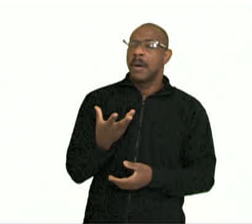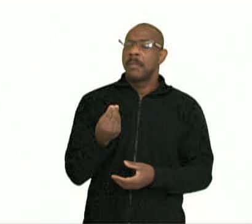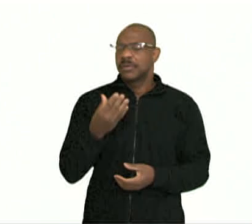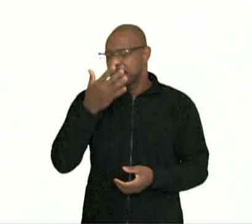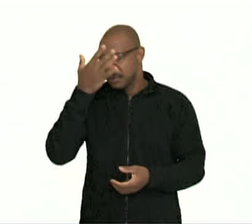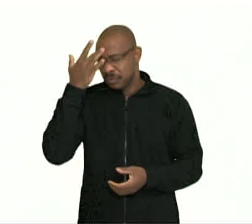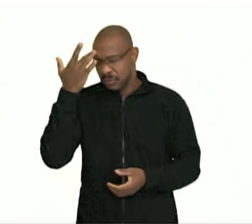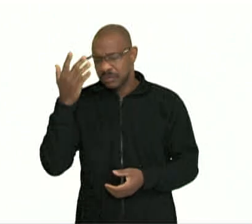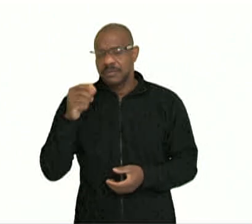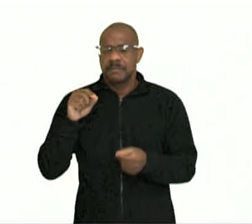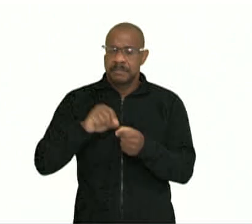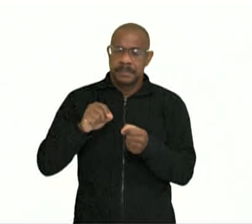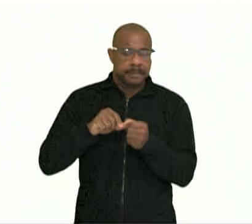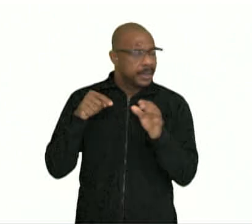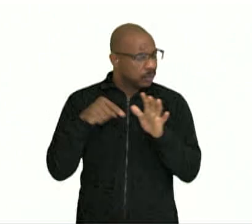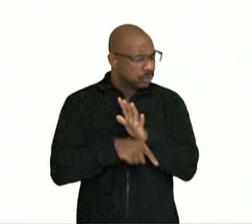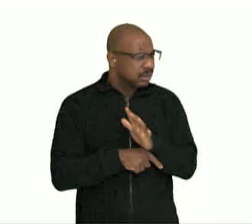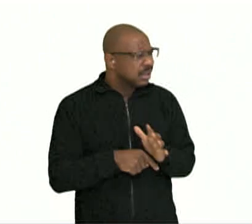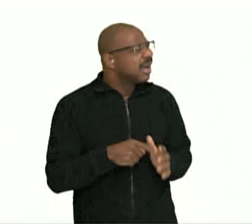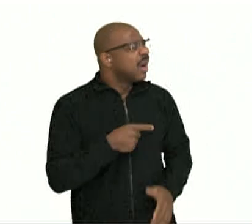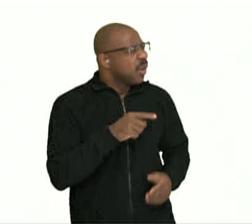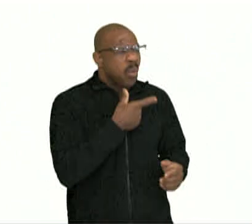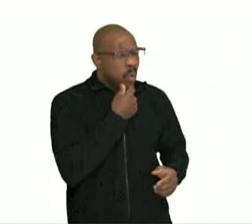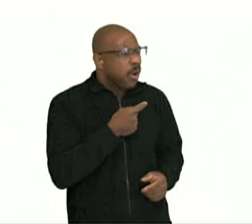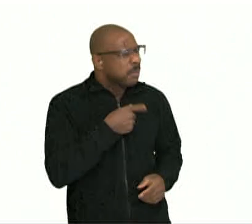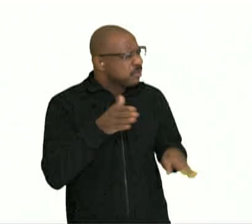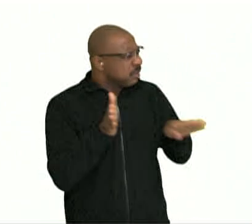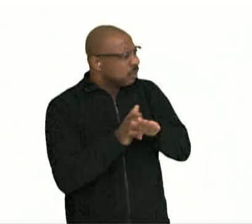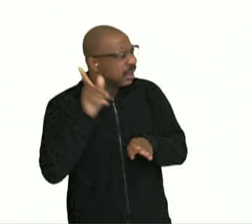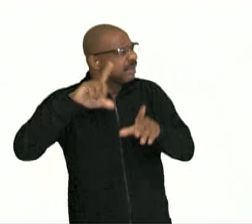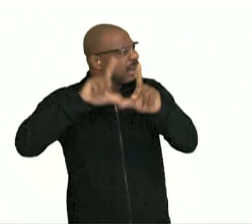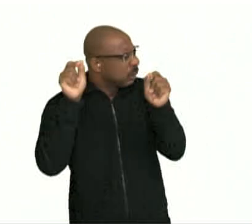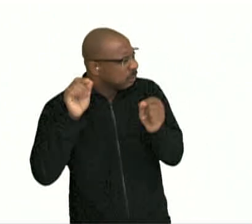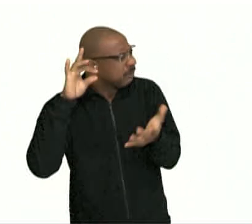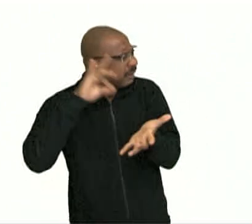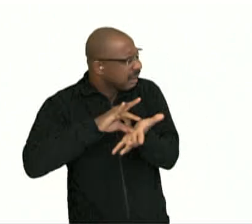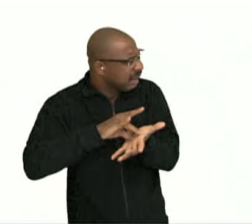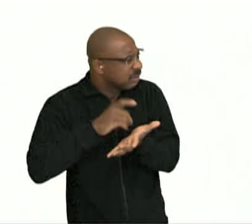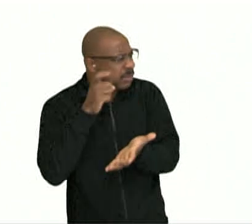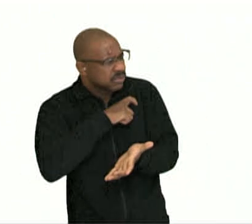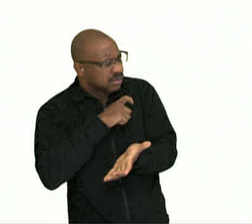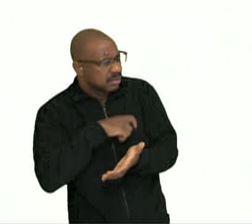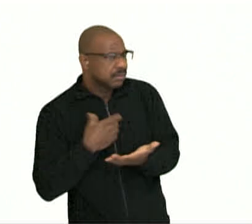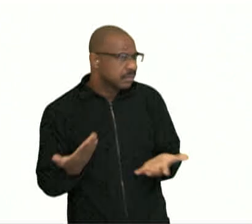essa pergunta, se o homem foi mesmo à Lua ou não.